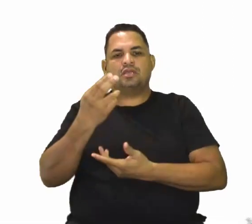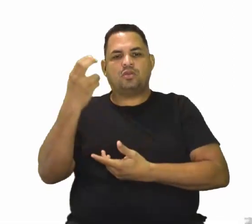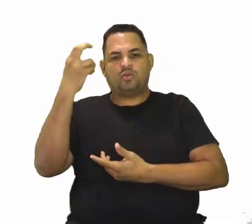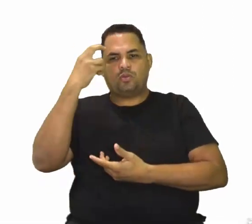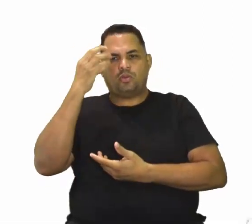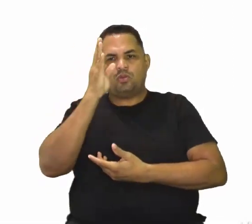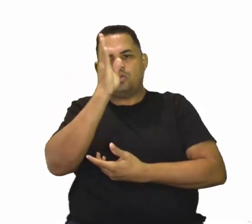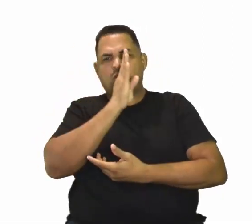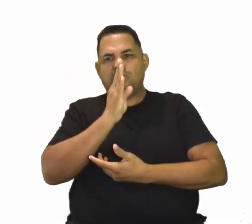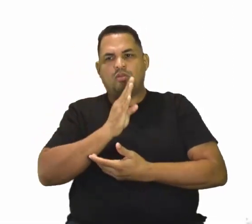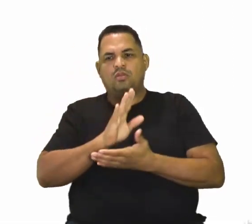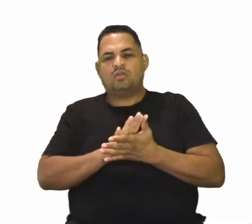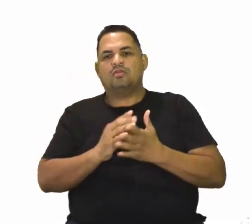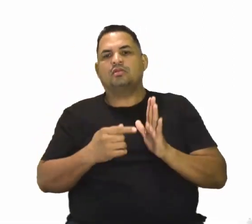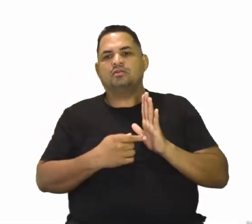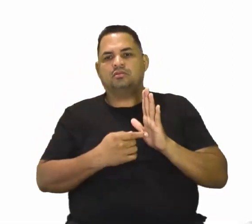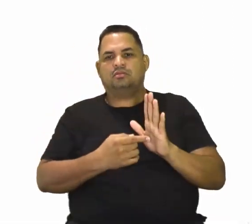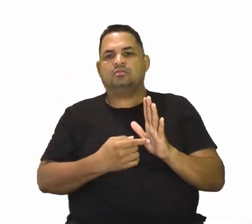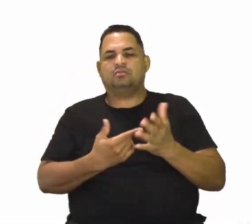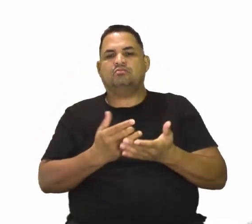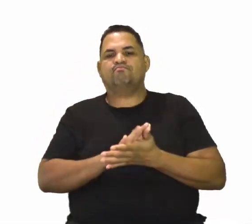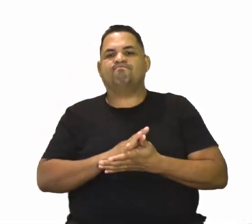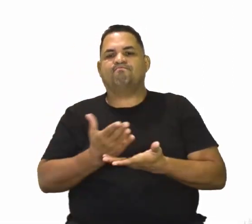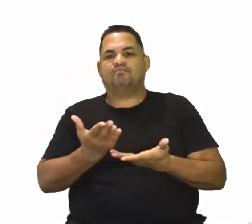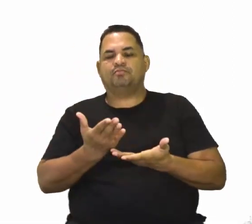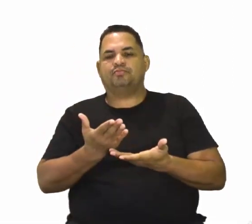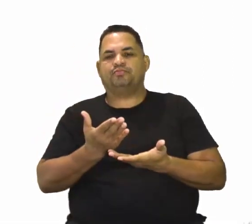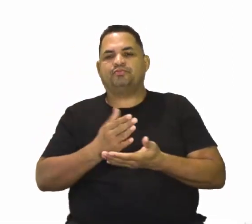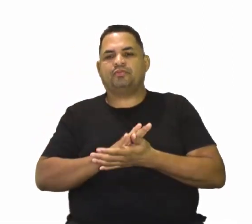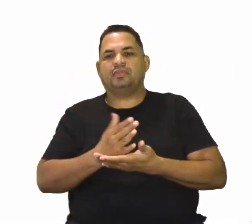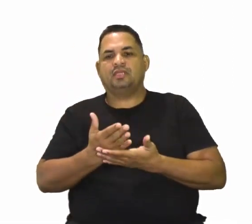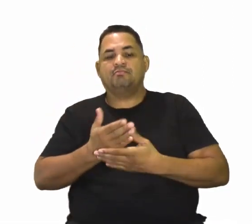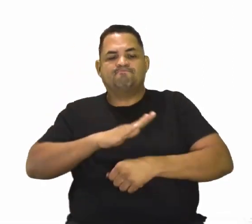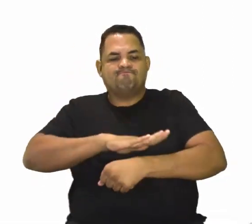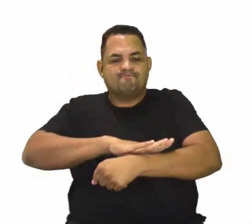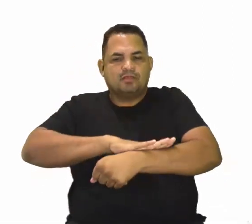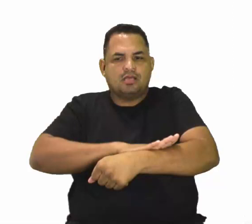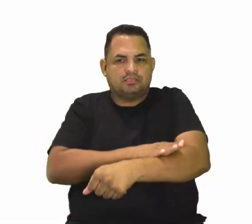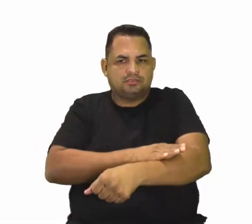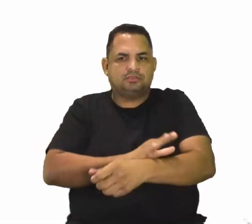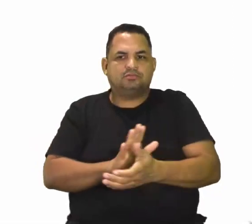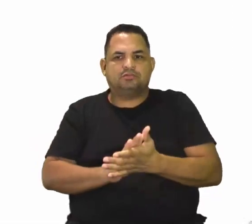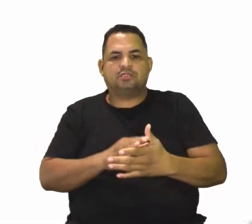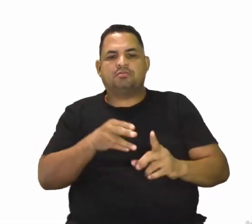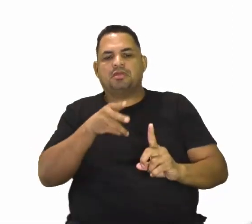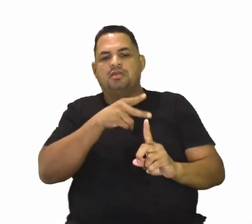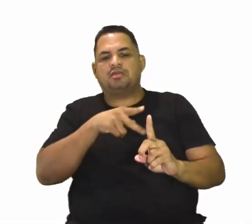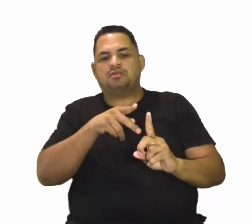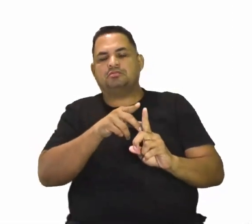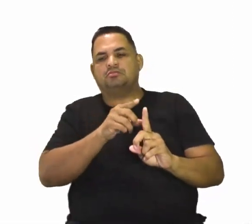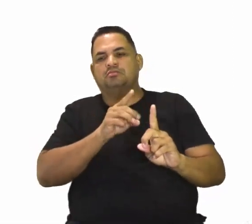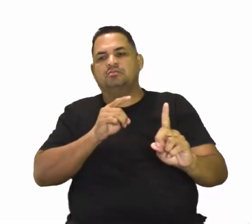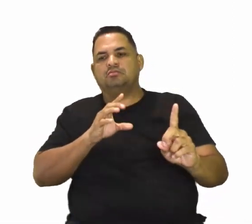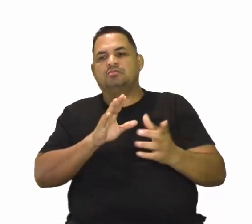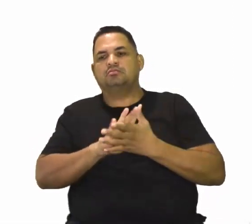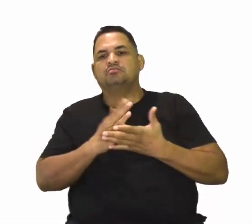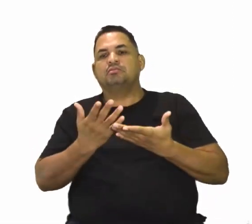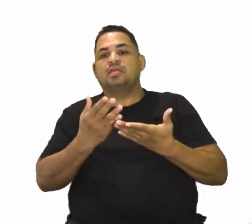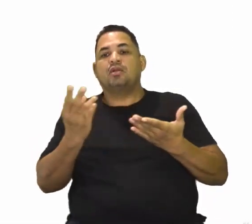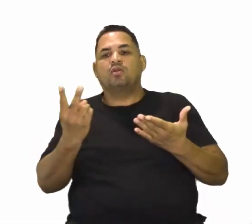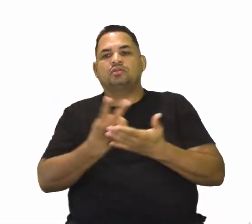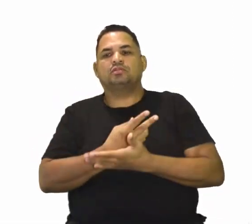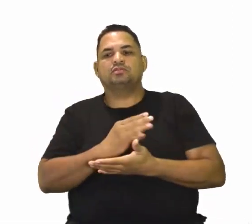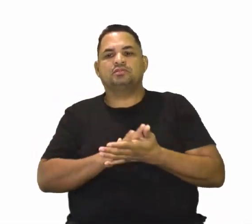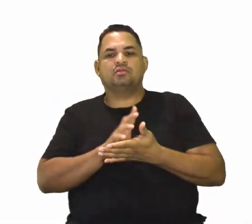O Brasil apresenta caso de racismo e xenofobia. O último vai acontecer com os venezuelanos